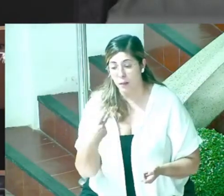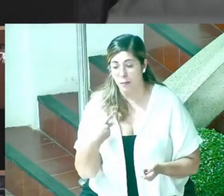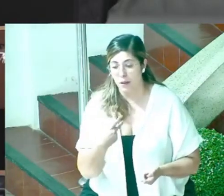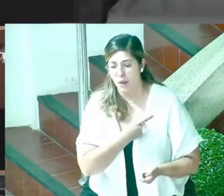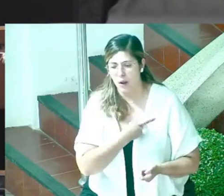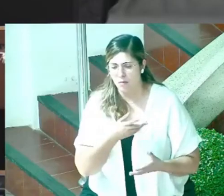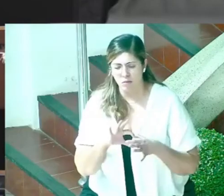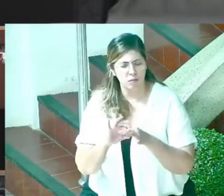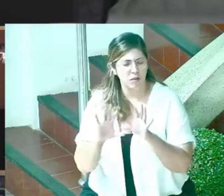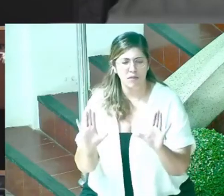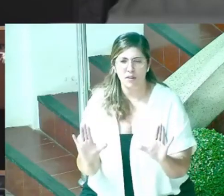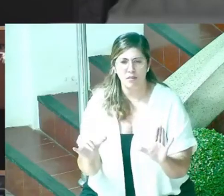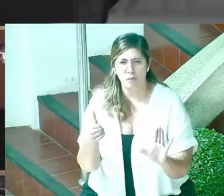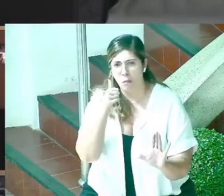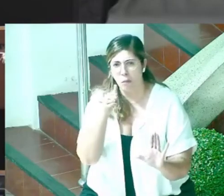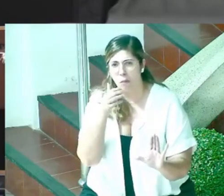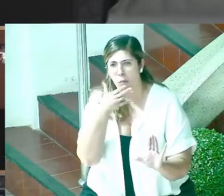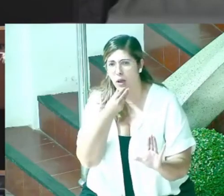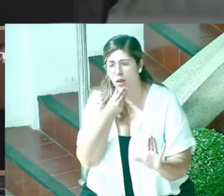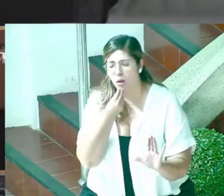não é determinado